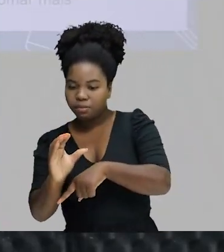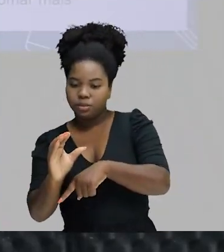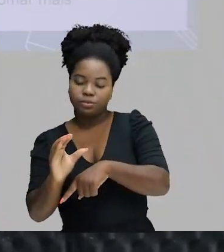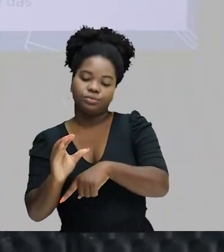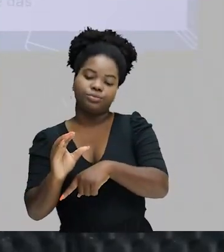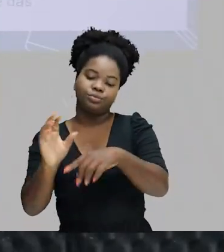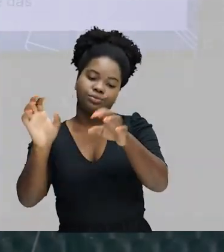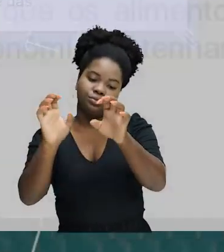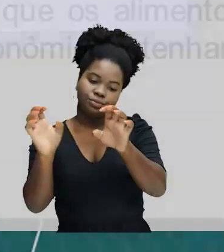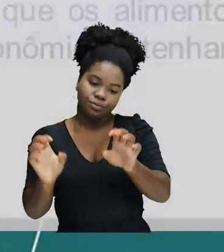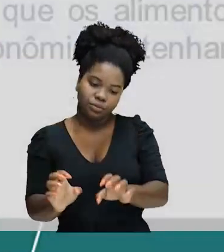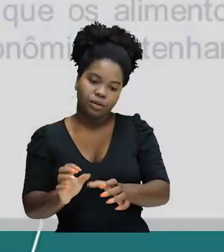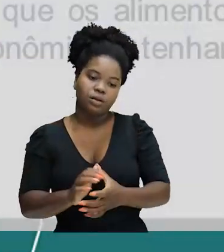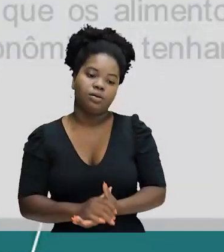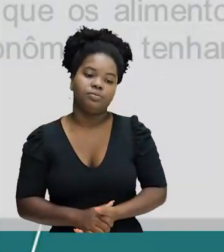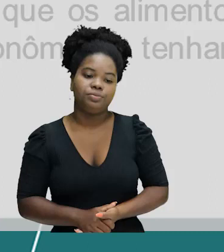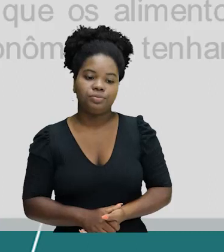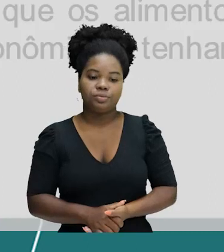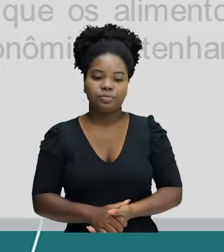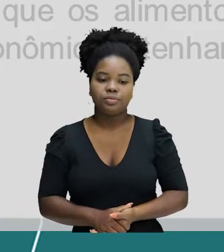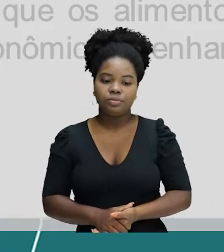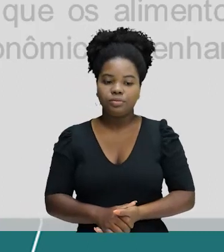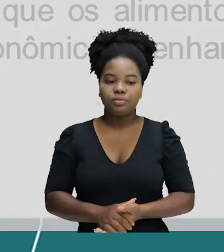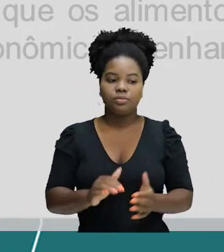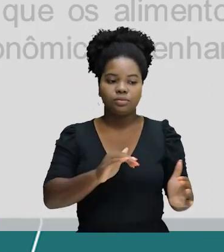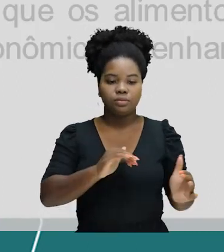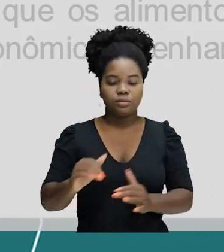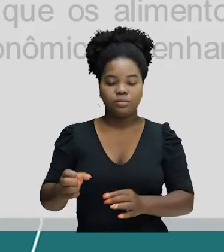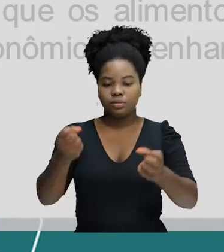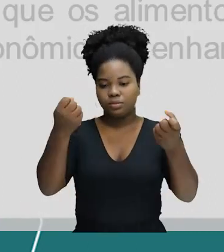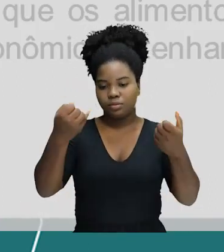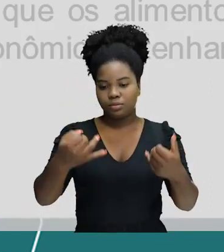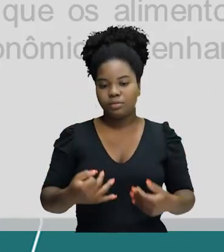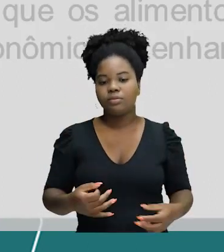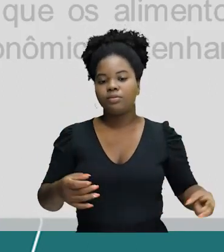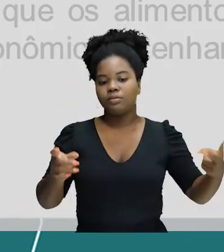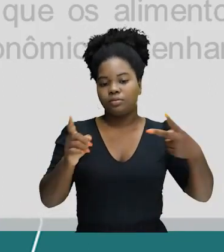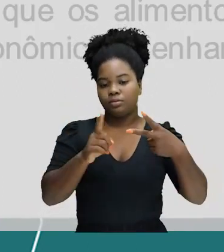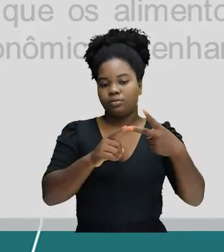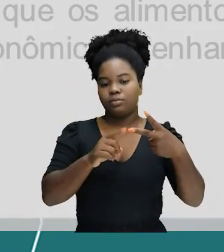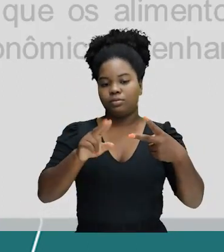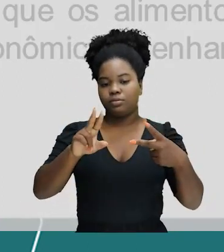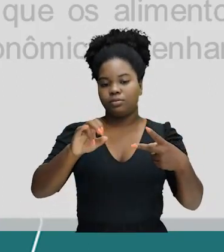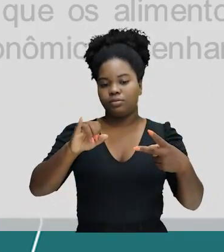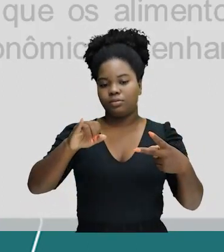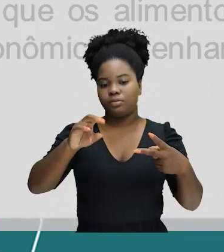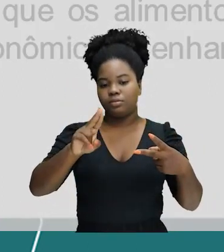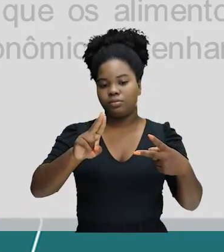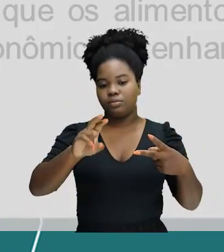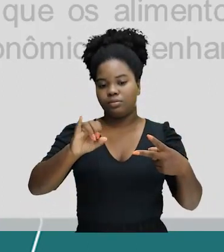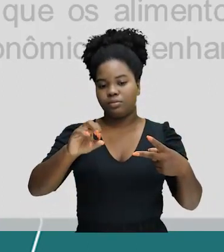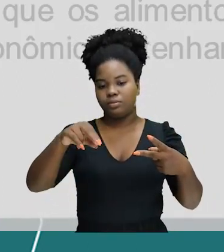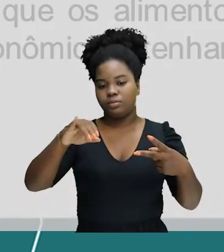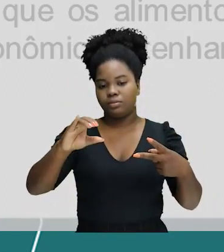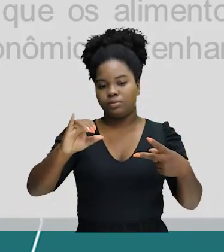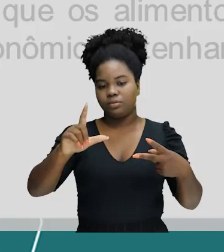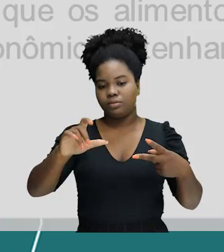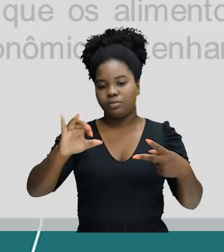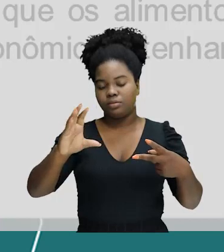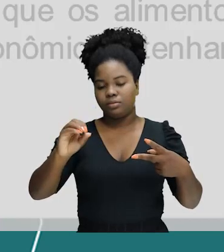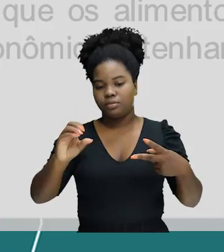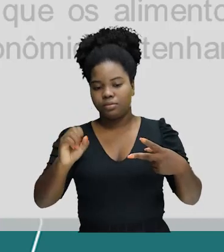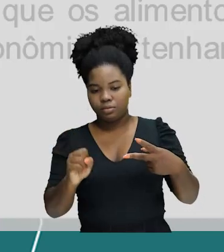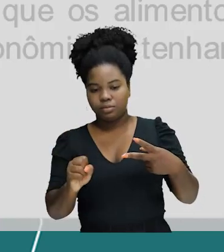carbonos da cadeia. Aí nós vamos falar dos polímeros vinílicos, certo? E dentre eles